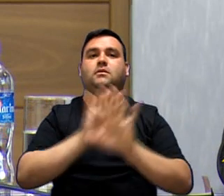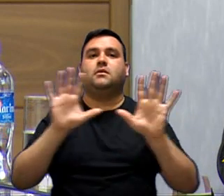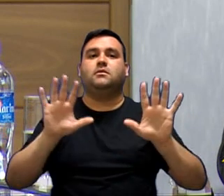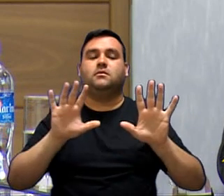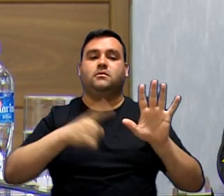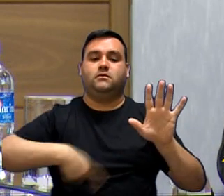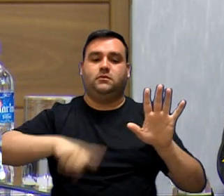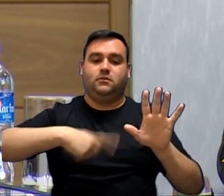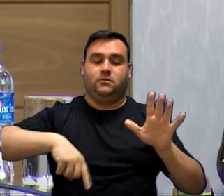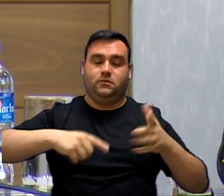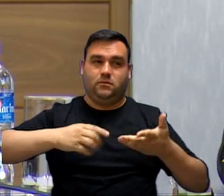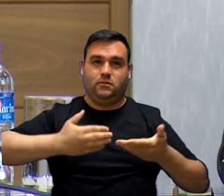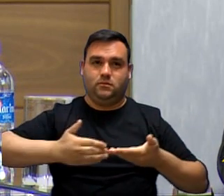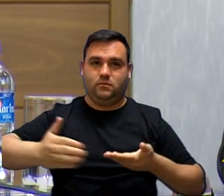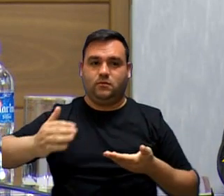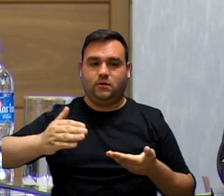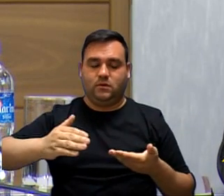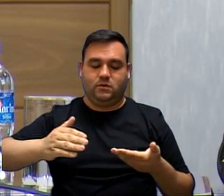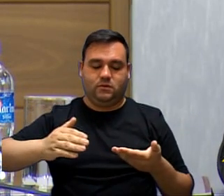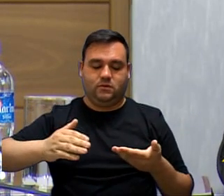logicamente que nós iremos...